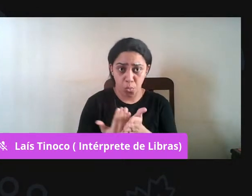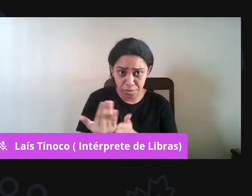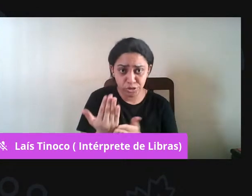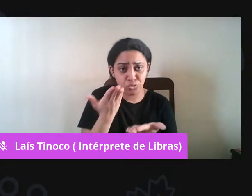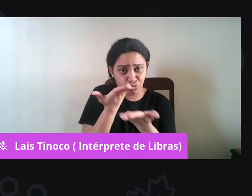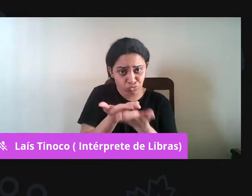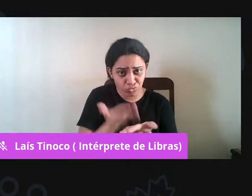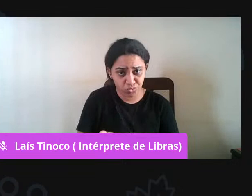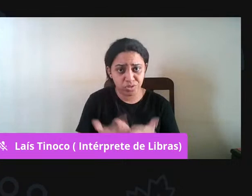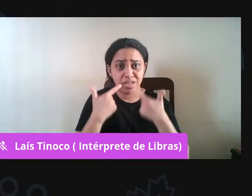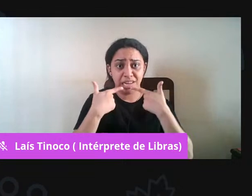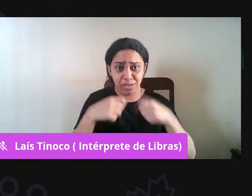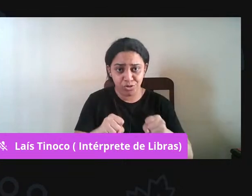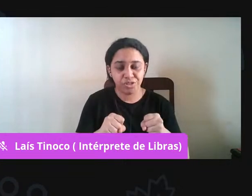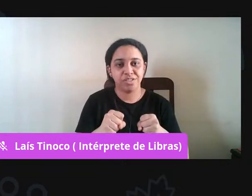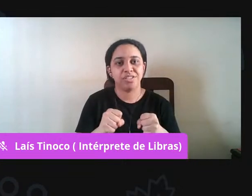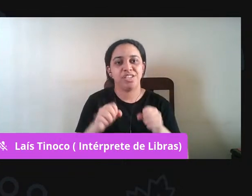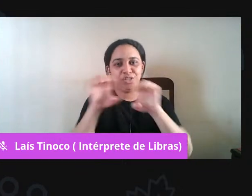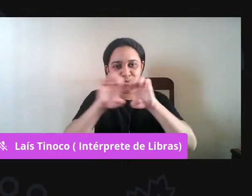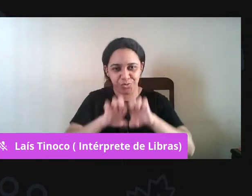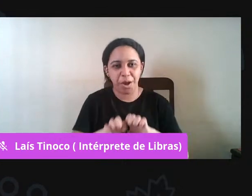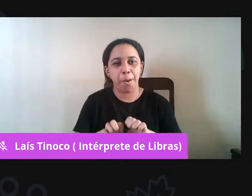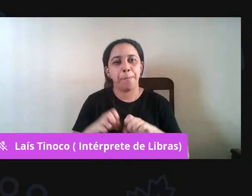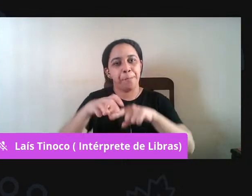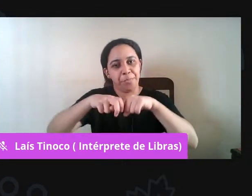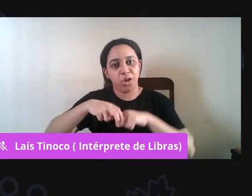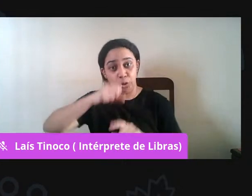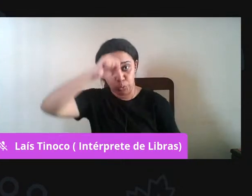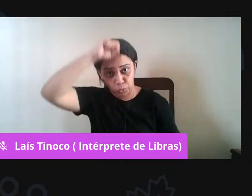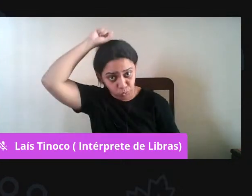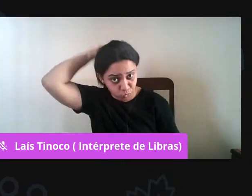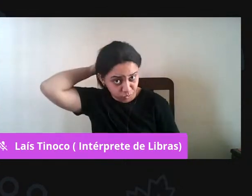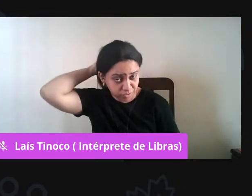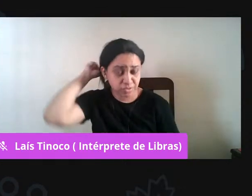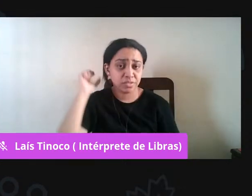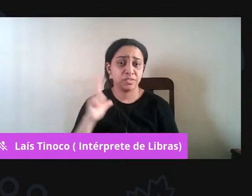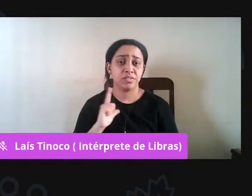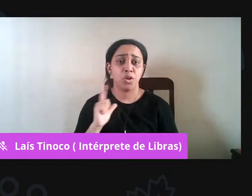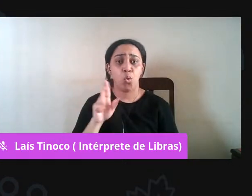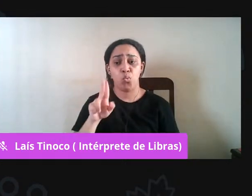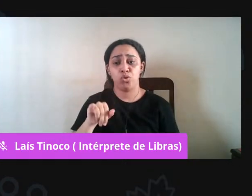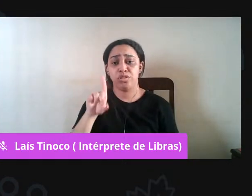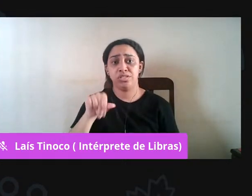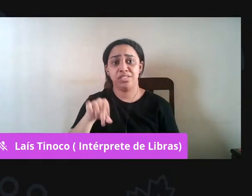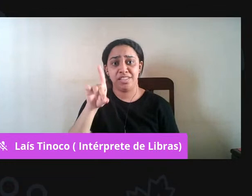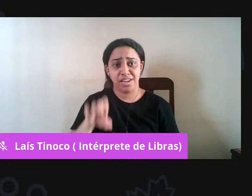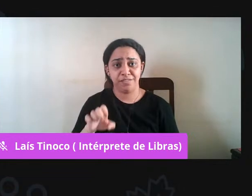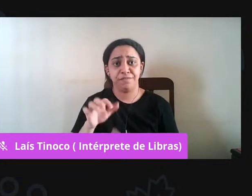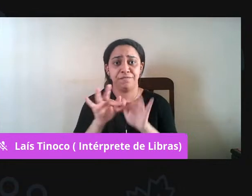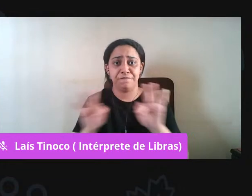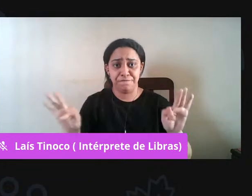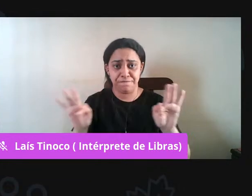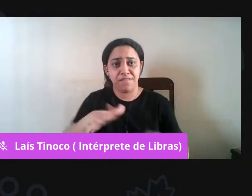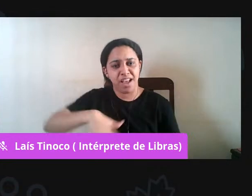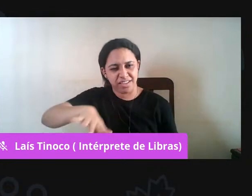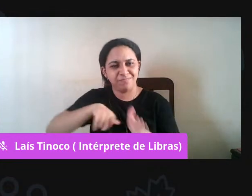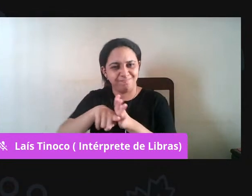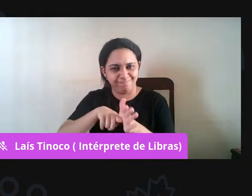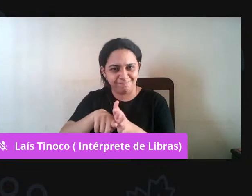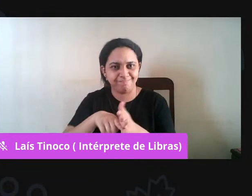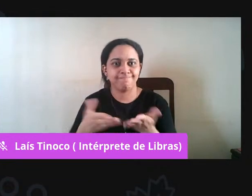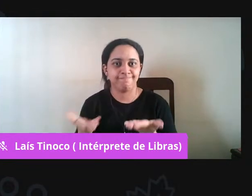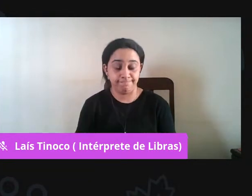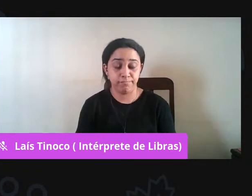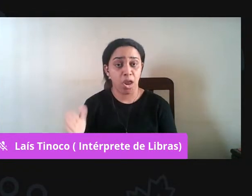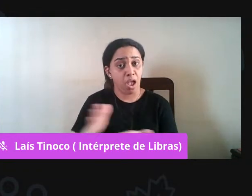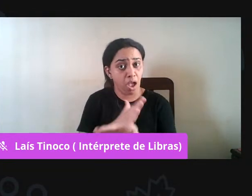a partir de Saussure, tem-se conceituações de unidades de estudo fraseológico que, de modo geral, se complementam.